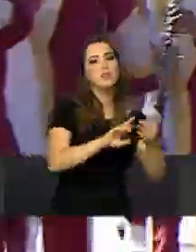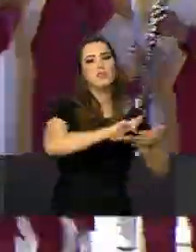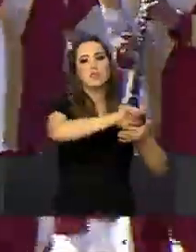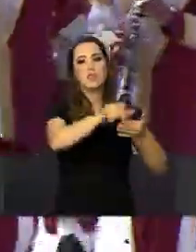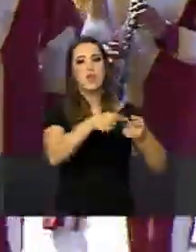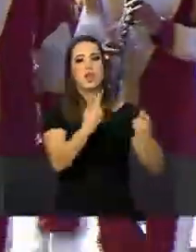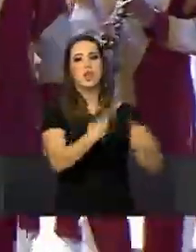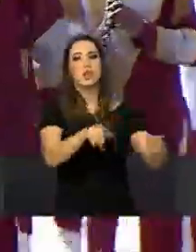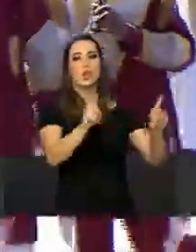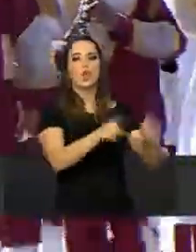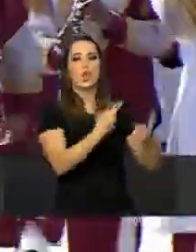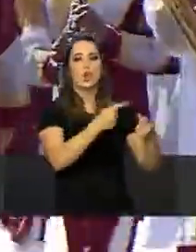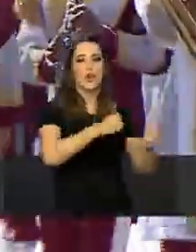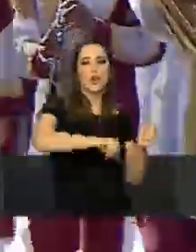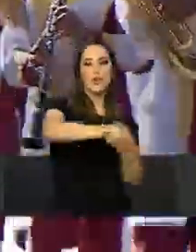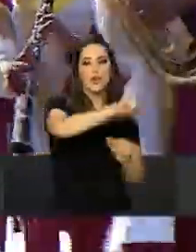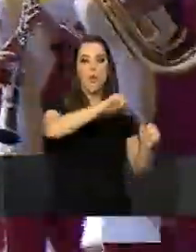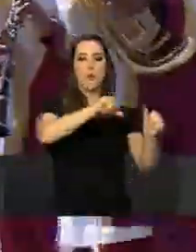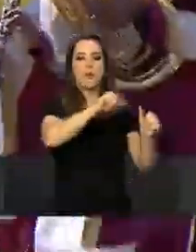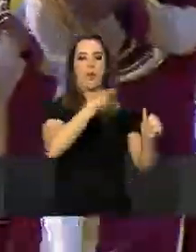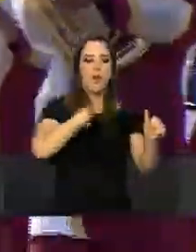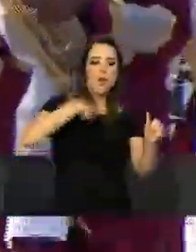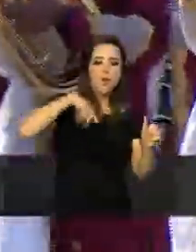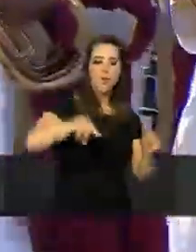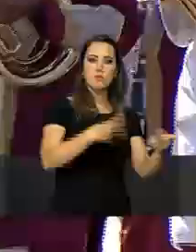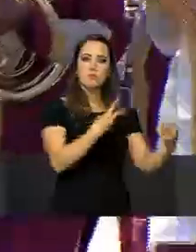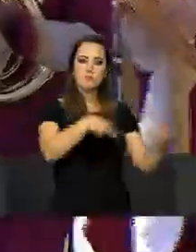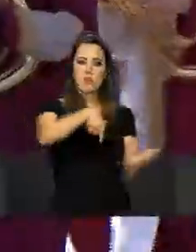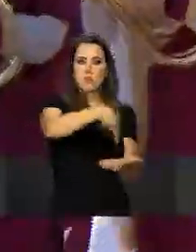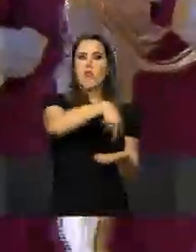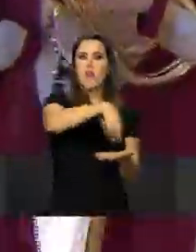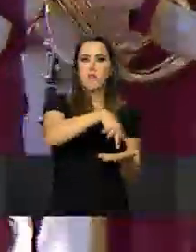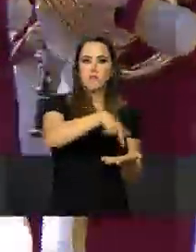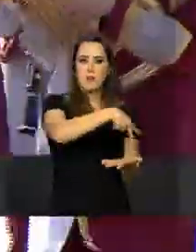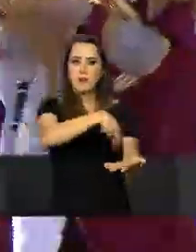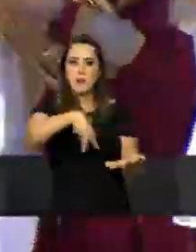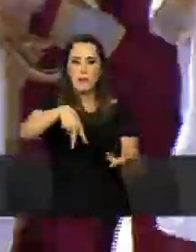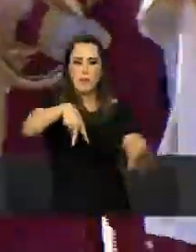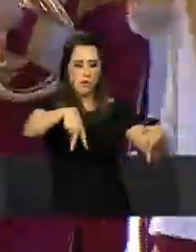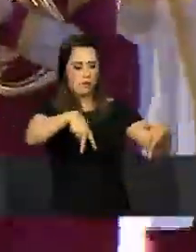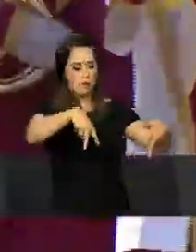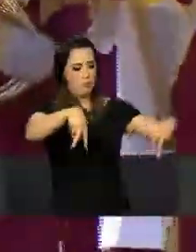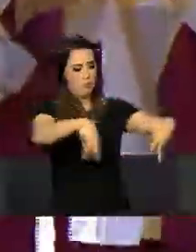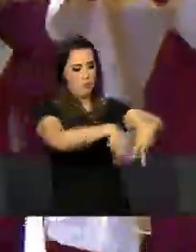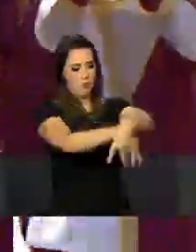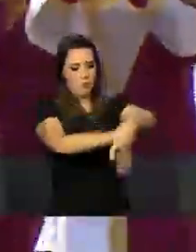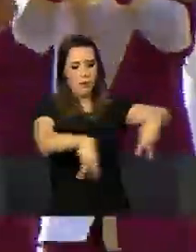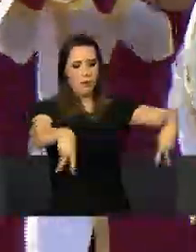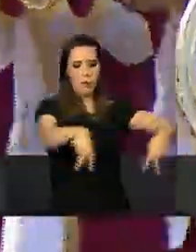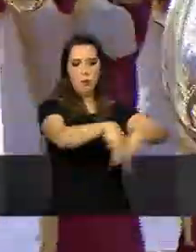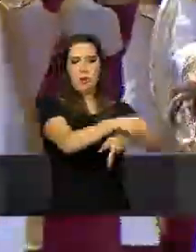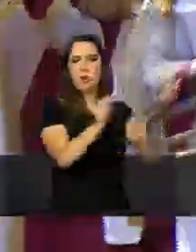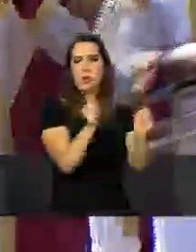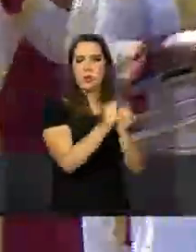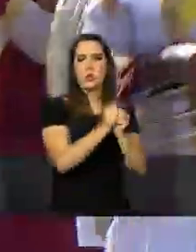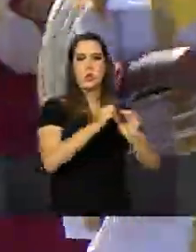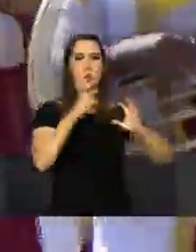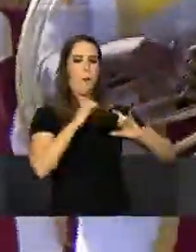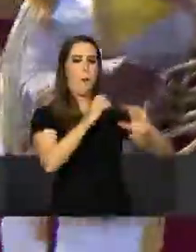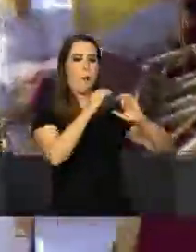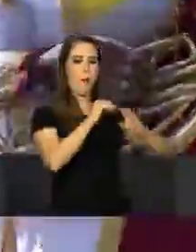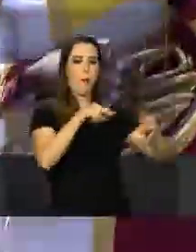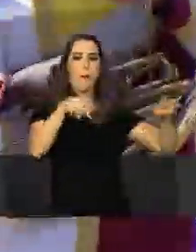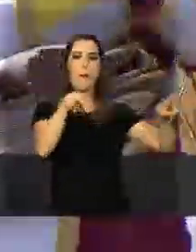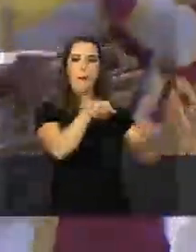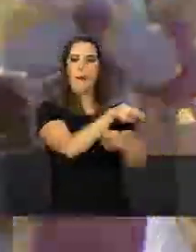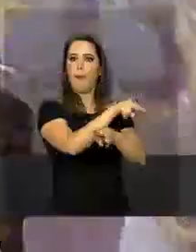evoluções tocando ao mesmo tempo. E não é uma coisa muito fácil de se fazer, porque são instrumentos pesados, tem que ter um sincronismo e, além de tudo,